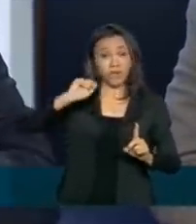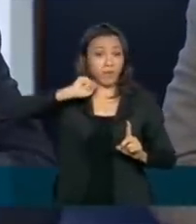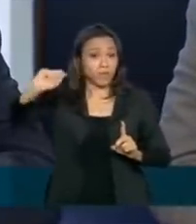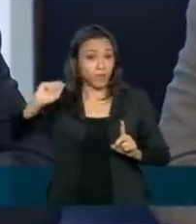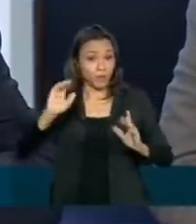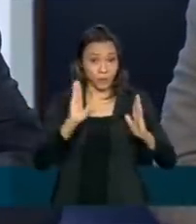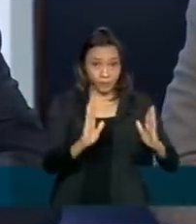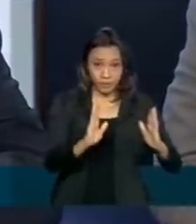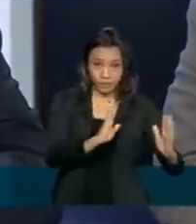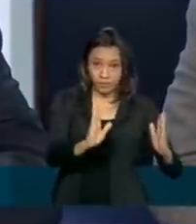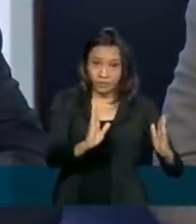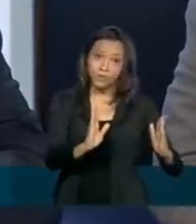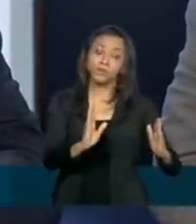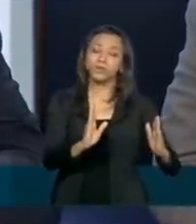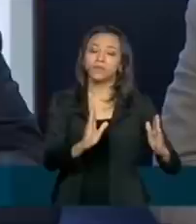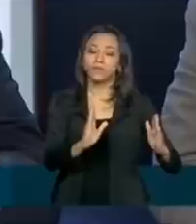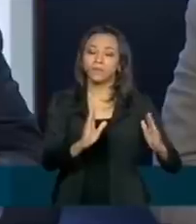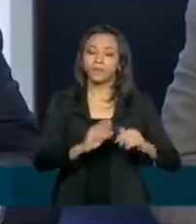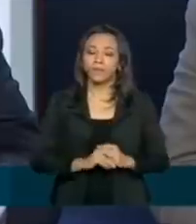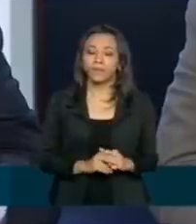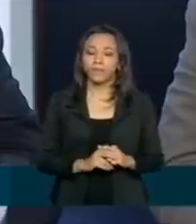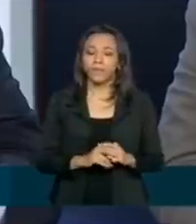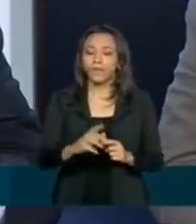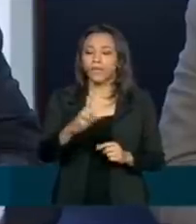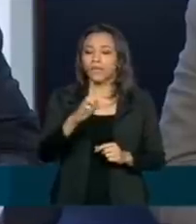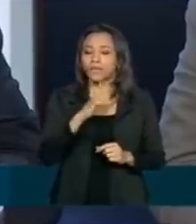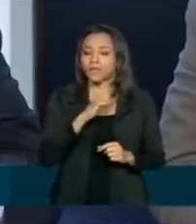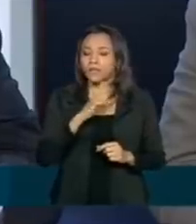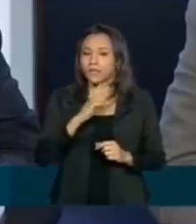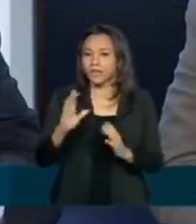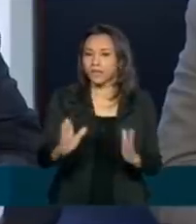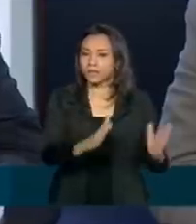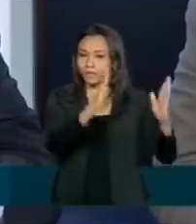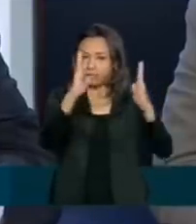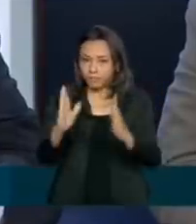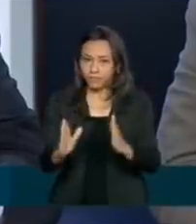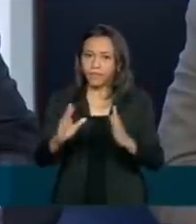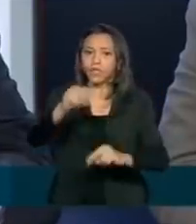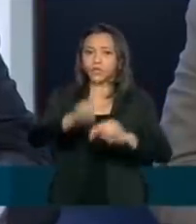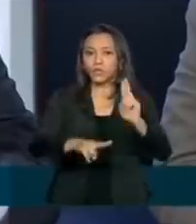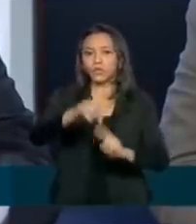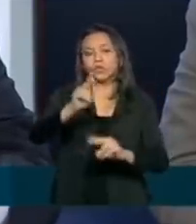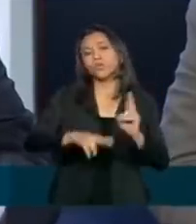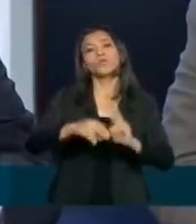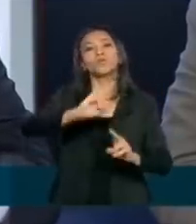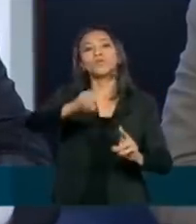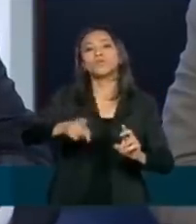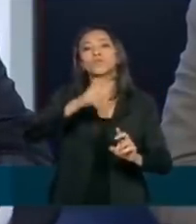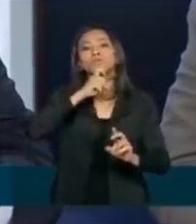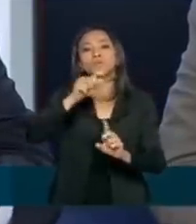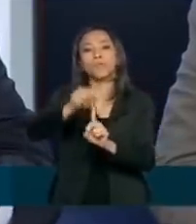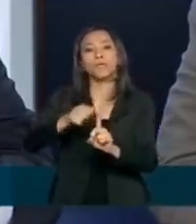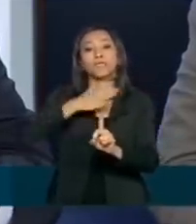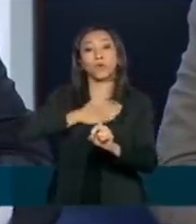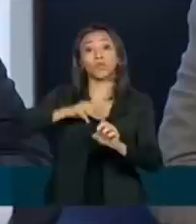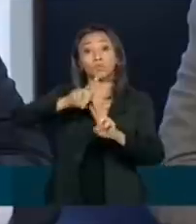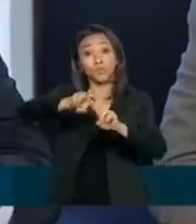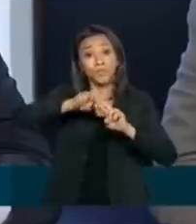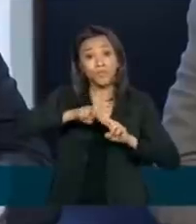Sul, com a nossa influenza que acontece em junho, julho e agosto. Por isso que as vacinas são em etapas